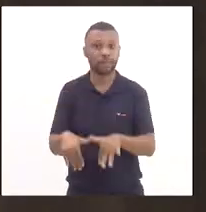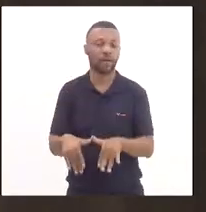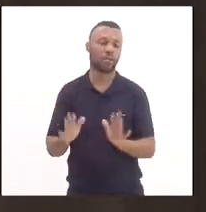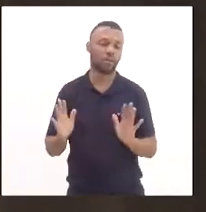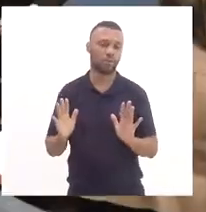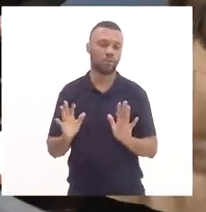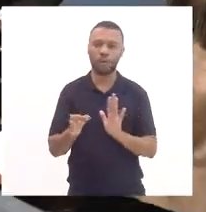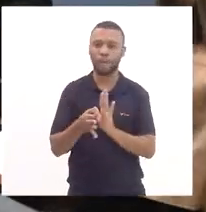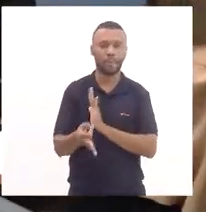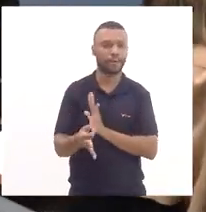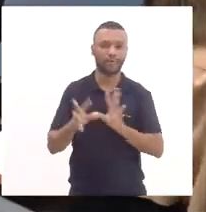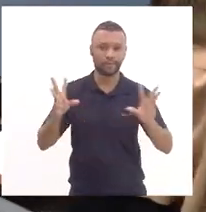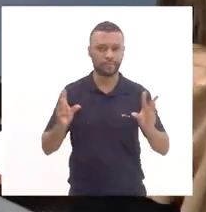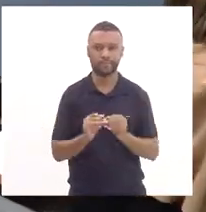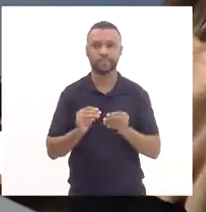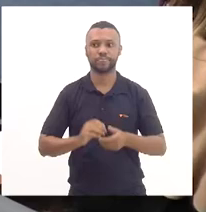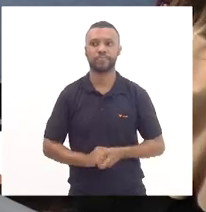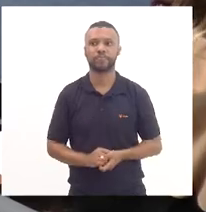senhor presidente.